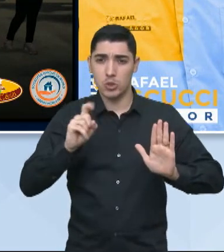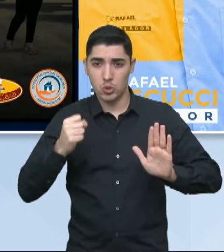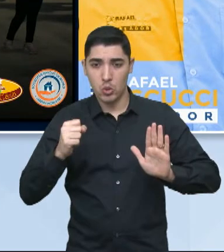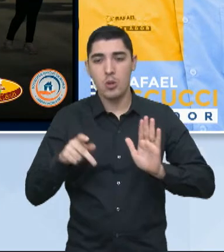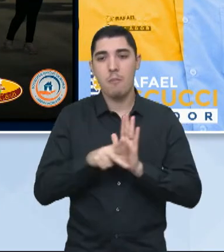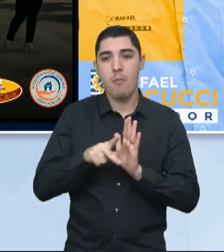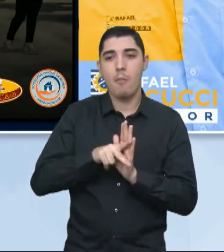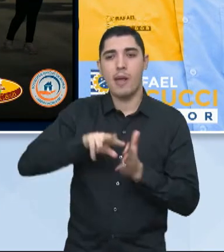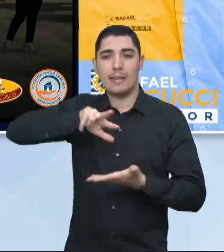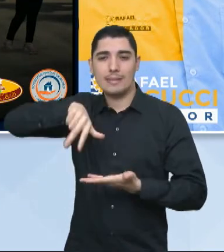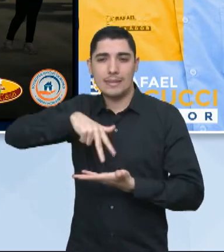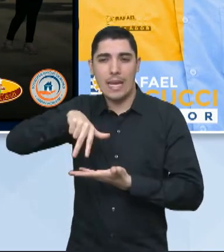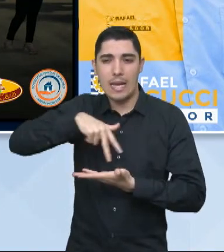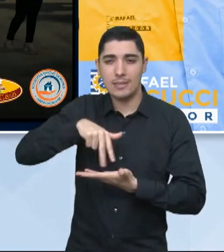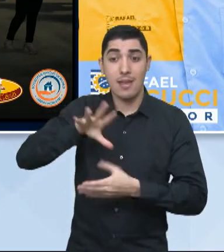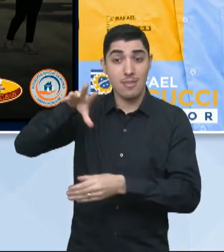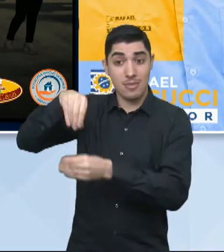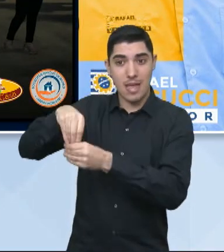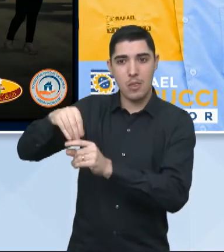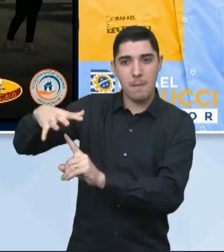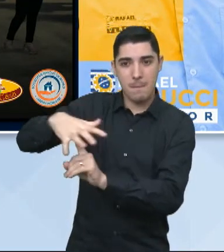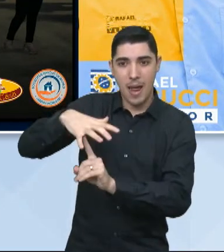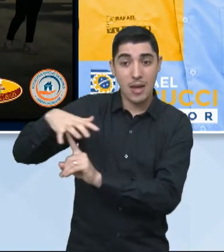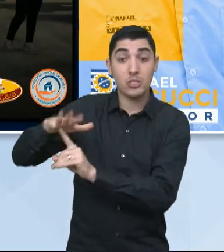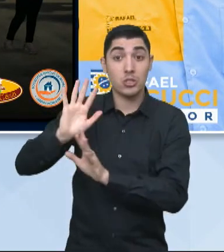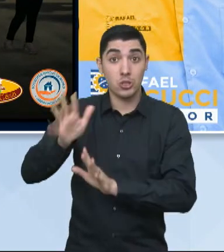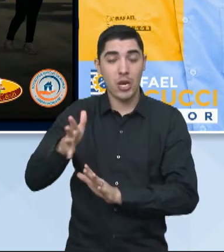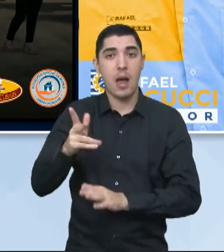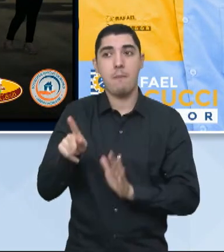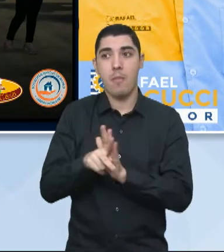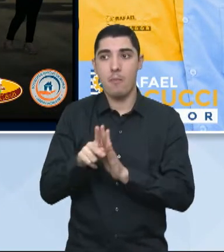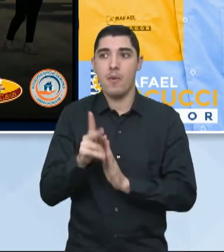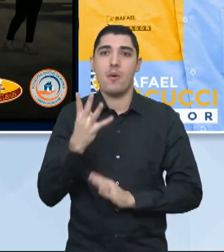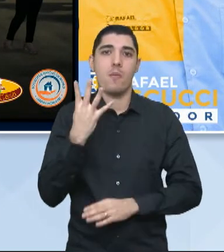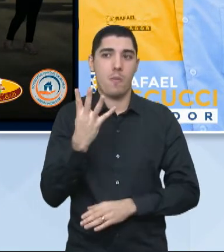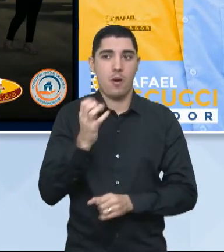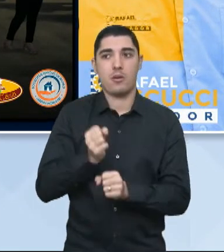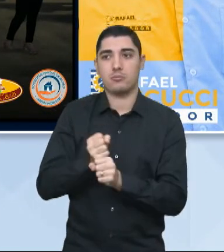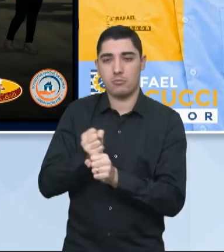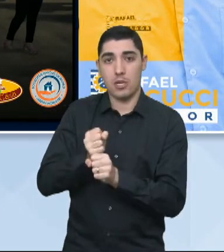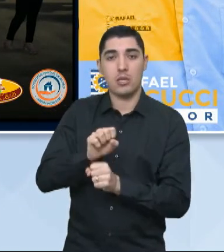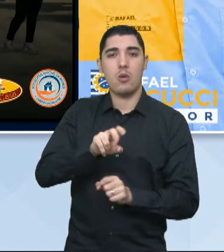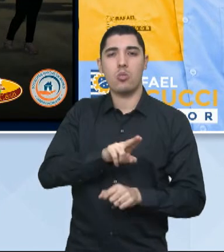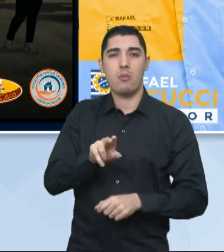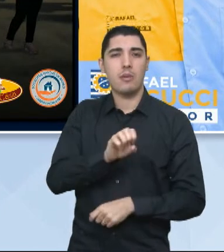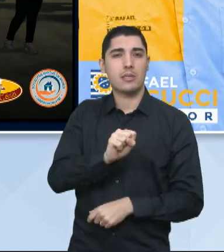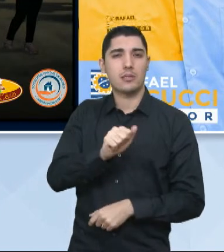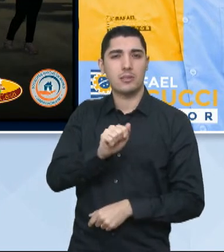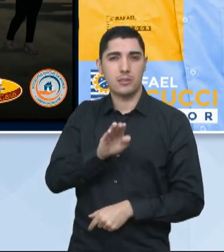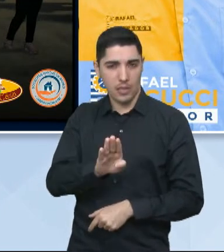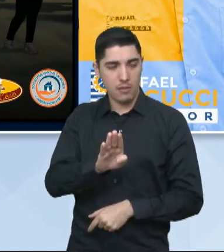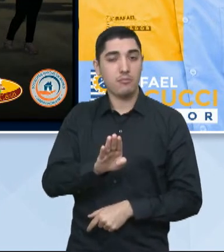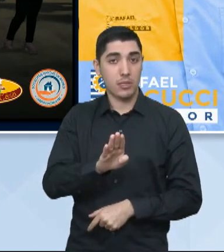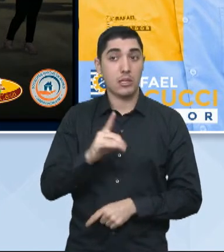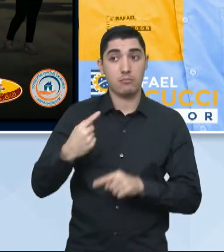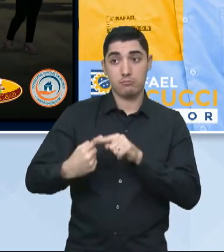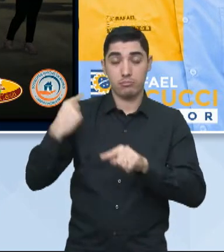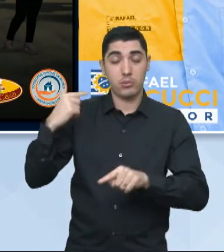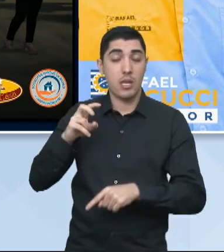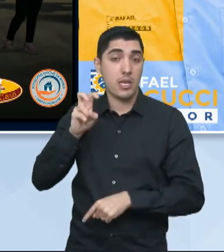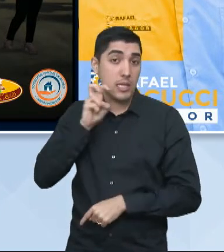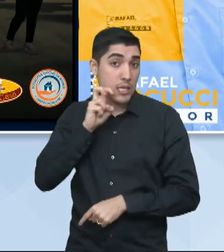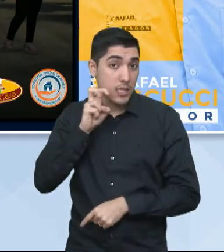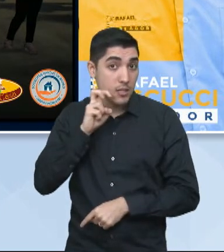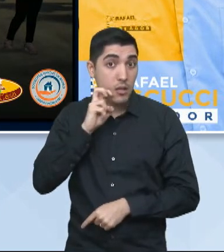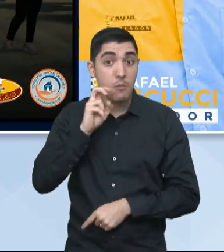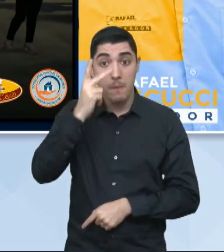completou 4 anos, uma festa grandiosa que a SAB fez lá na Praça do Jardim Morumbi, numa quinta-feira. Tivemos mais